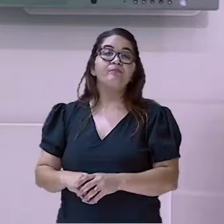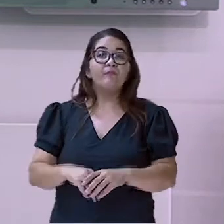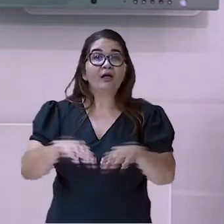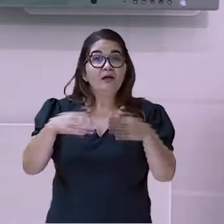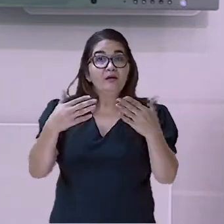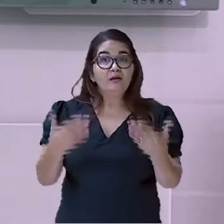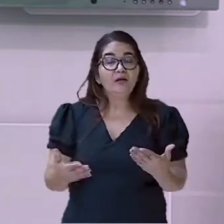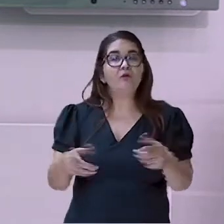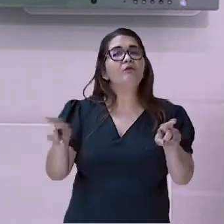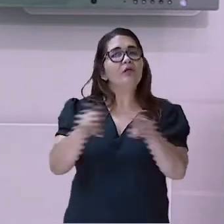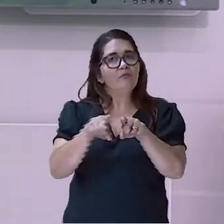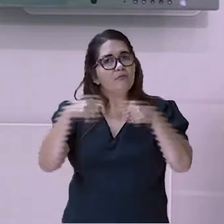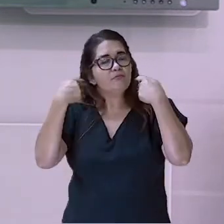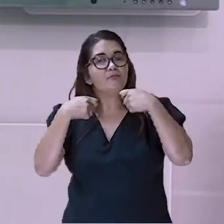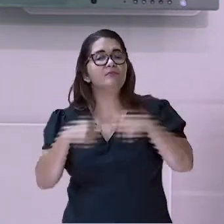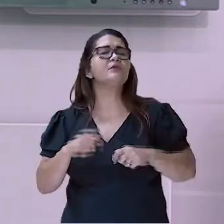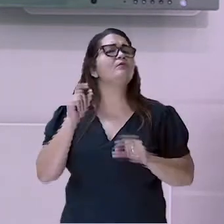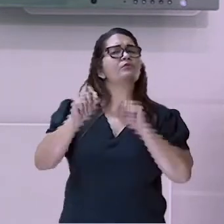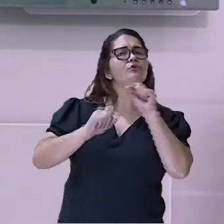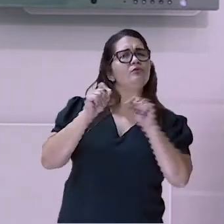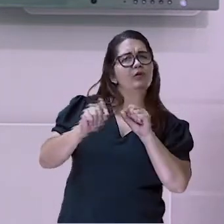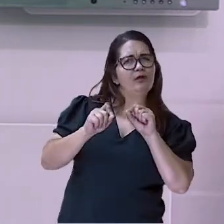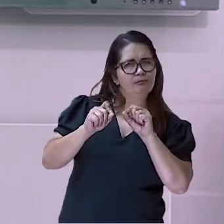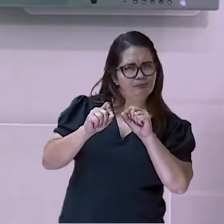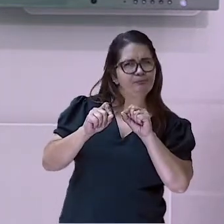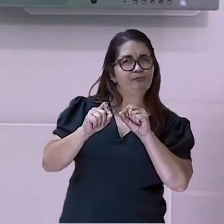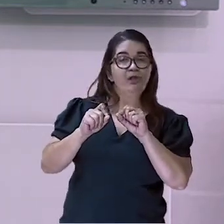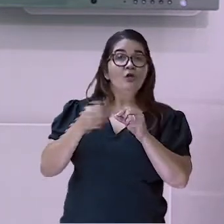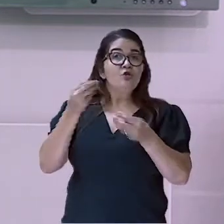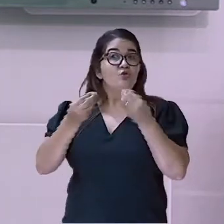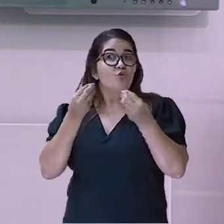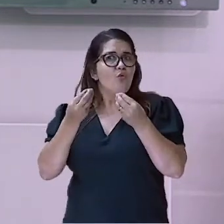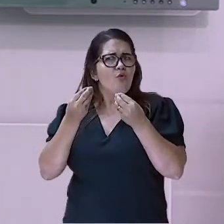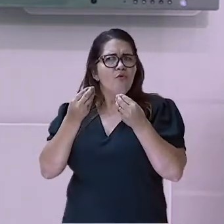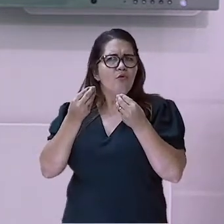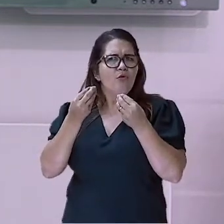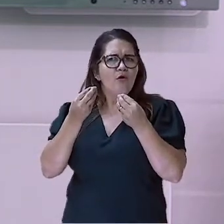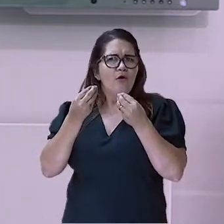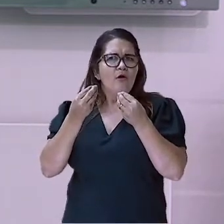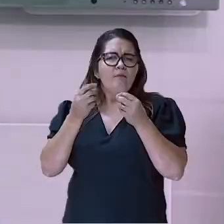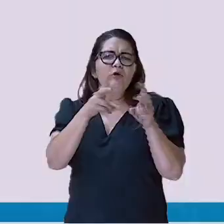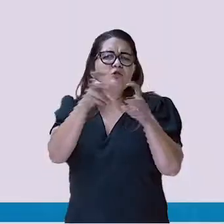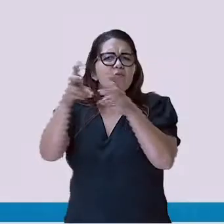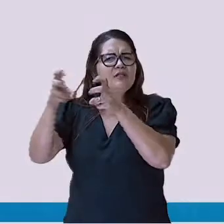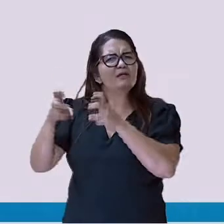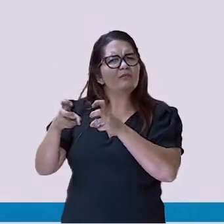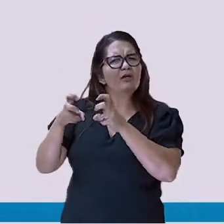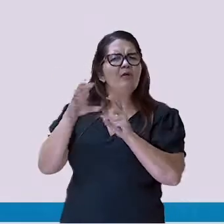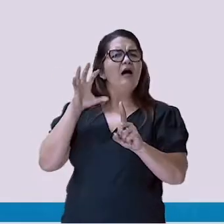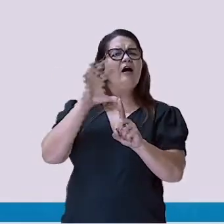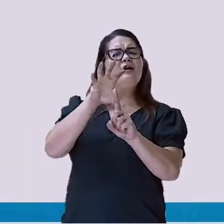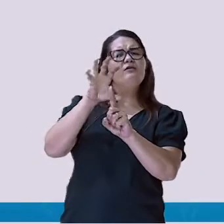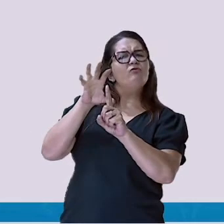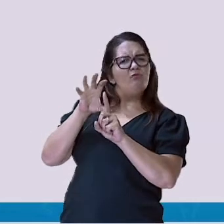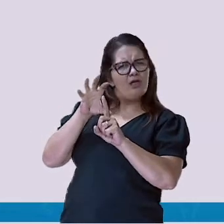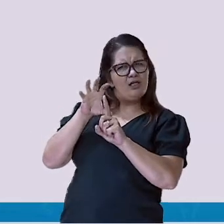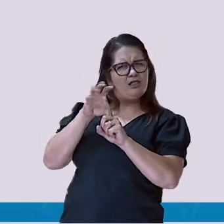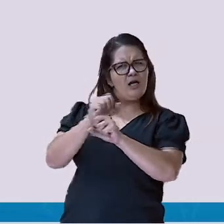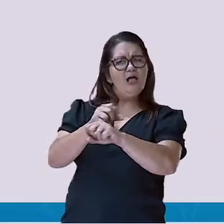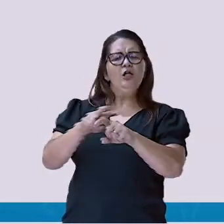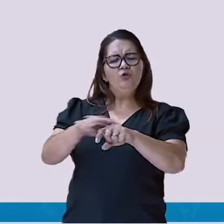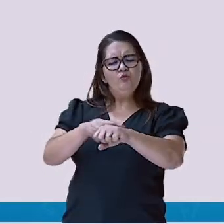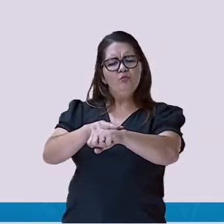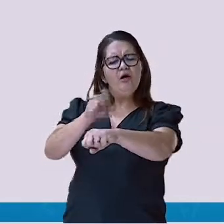gente precisa levar em consideração quais são as influências na formação da vegetação. O que influencia? É o que a gente estava